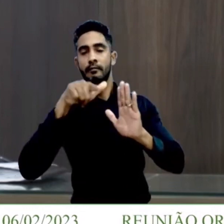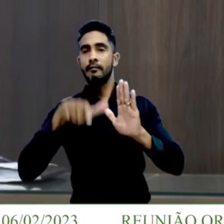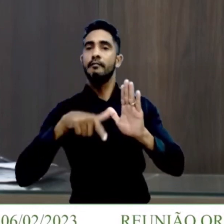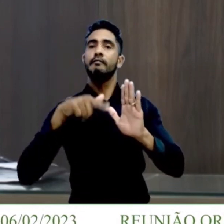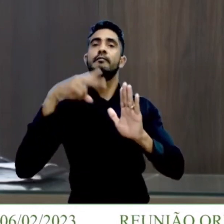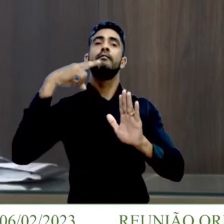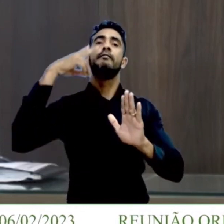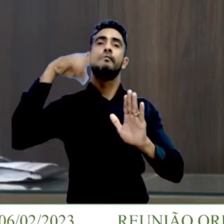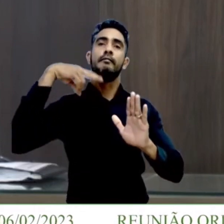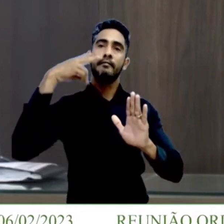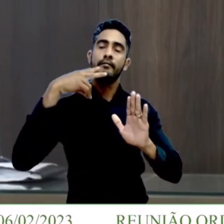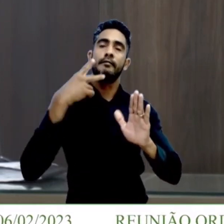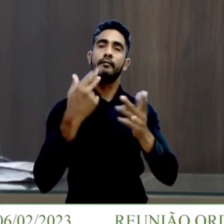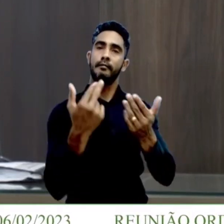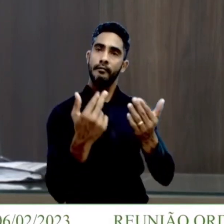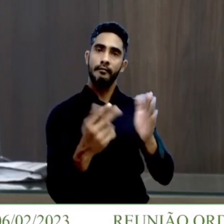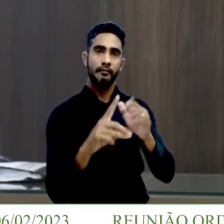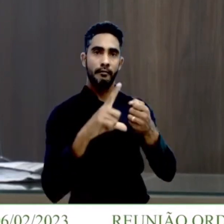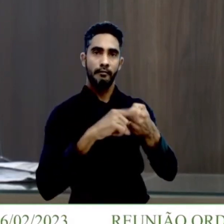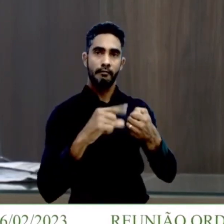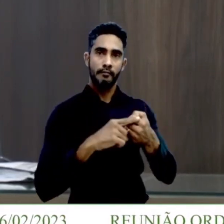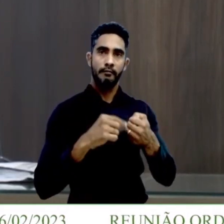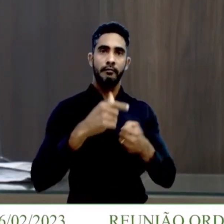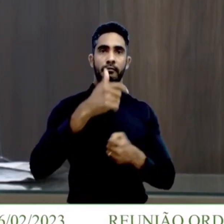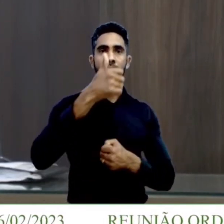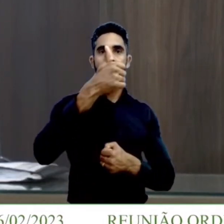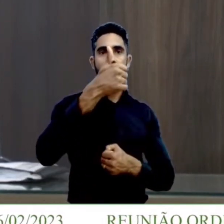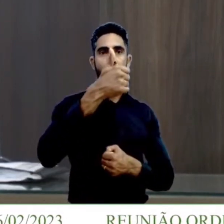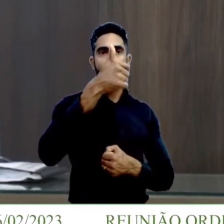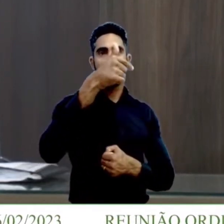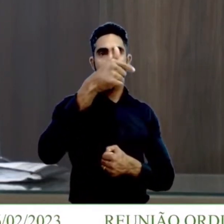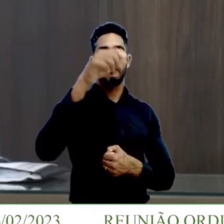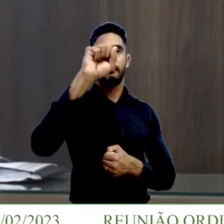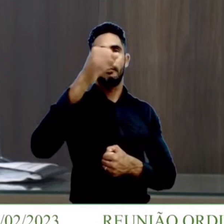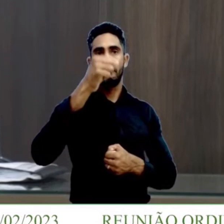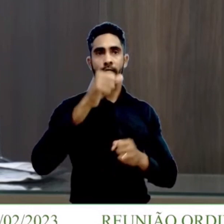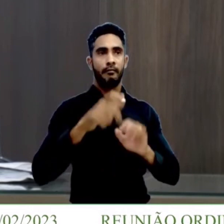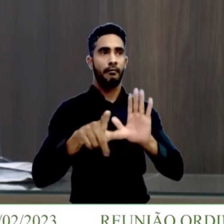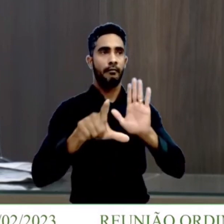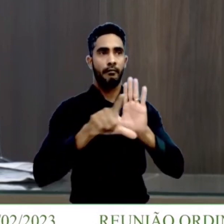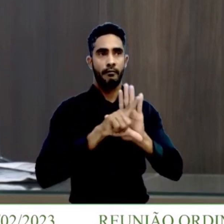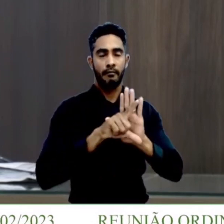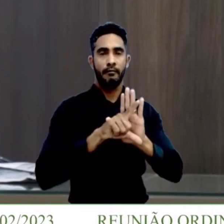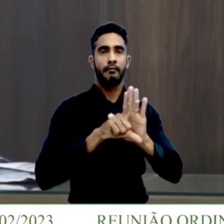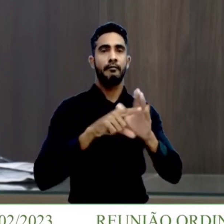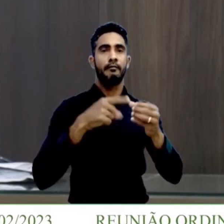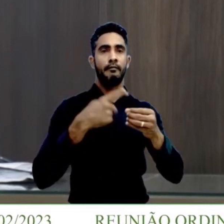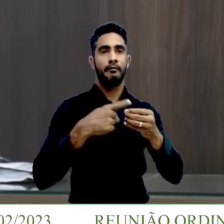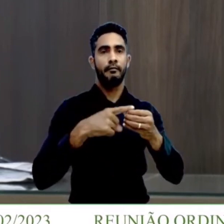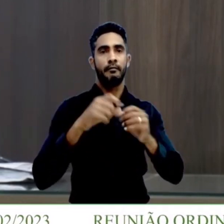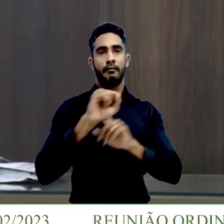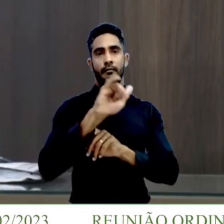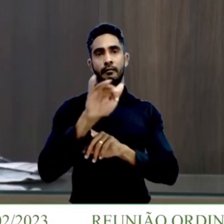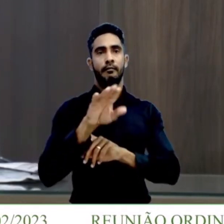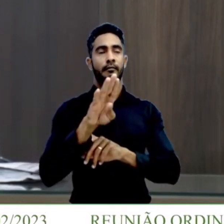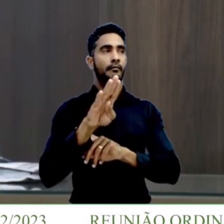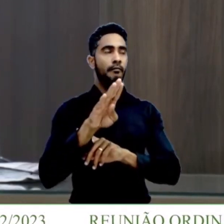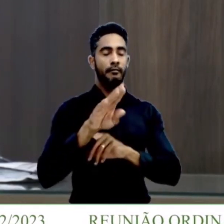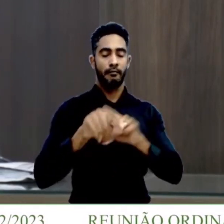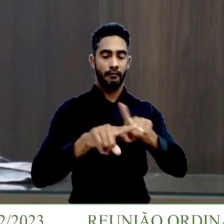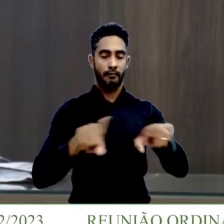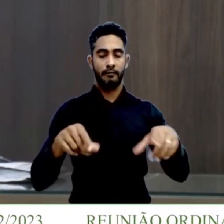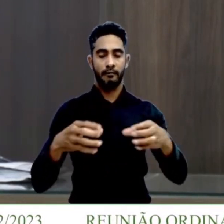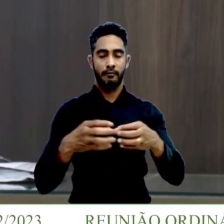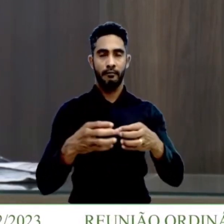vereadores, conforme determina o artigo 78 da Lei Orgânica do município de Janaúba. Sala